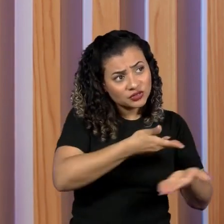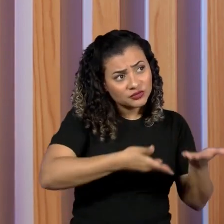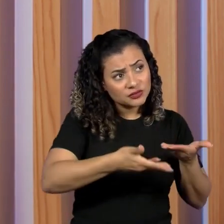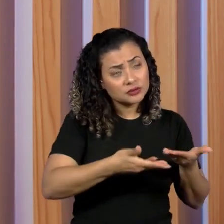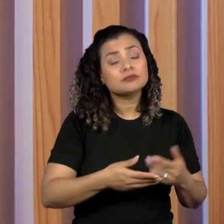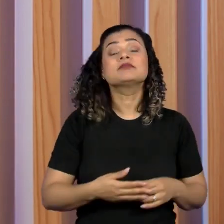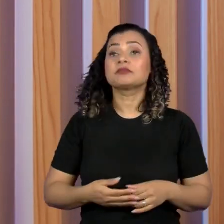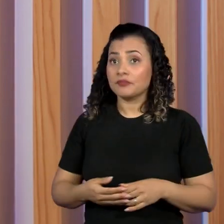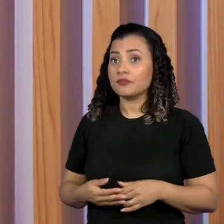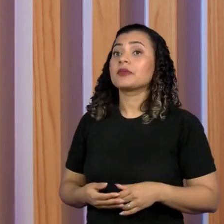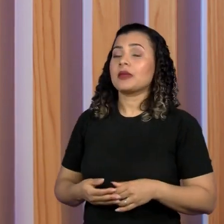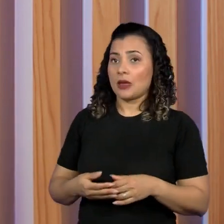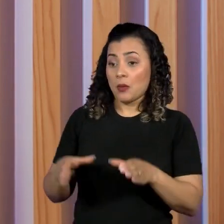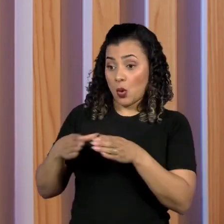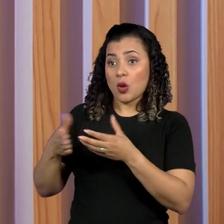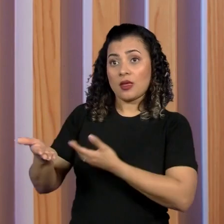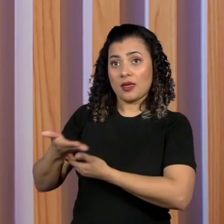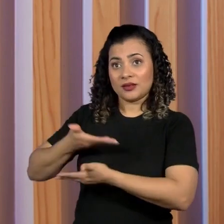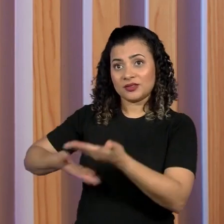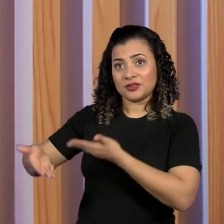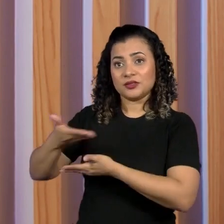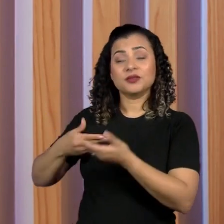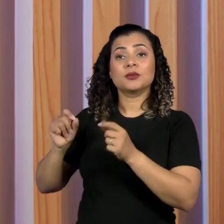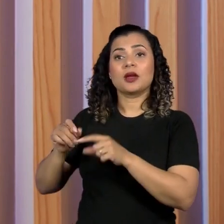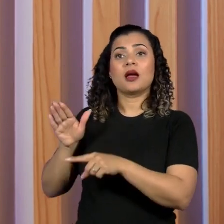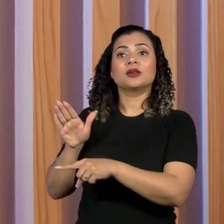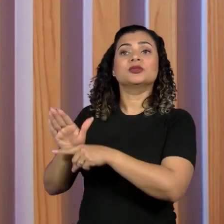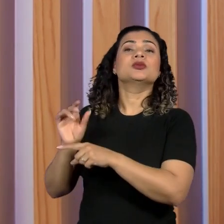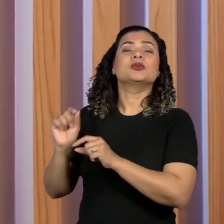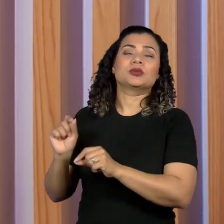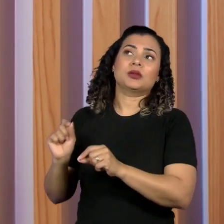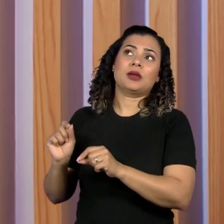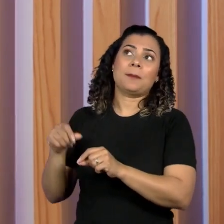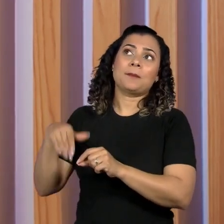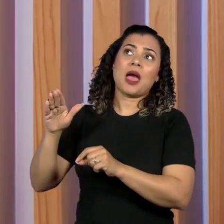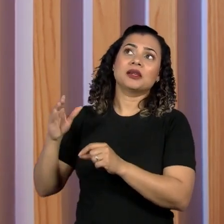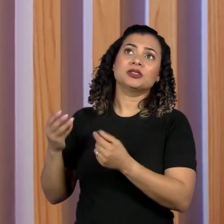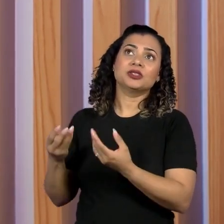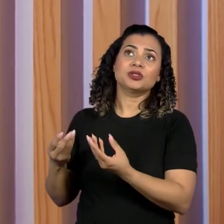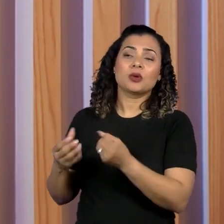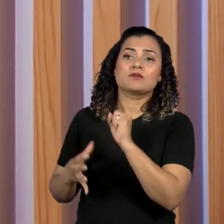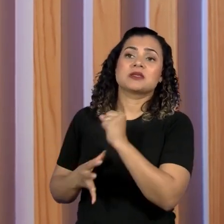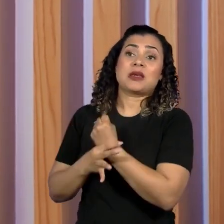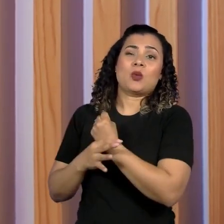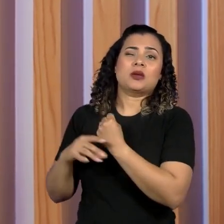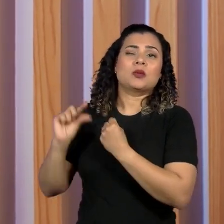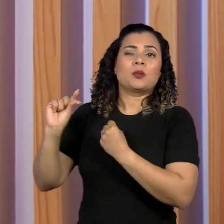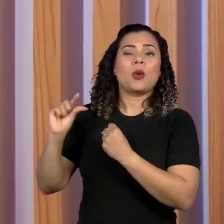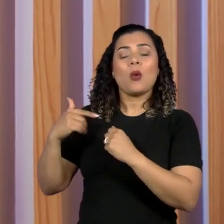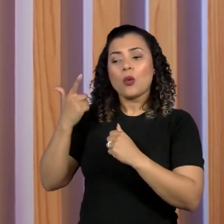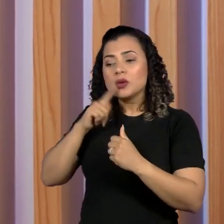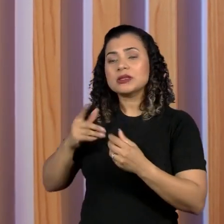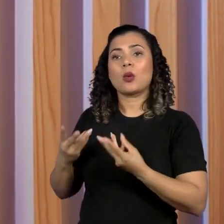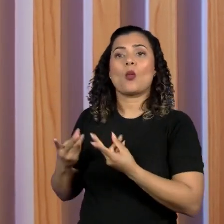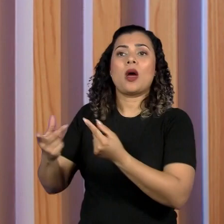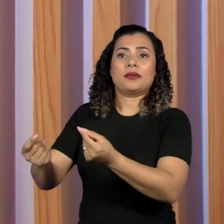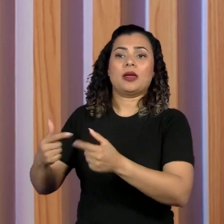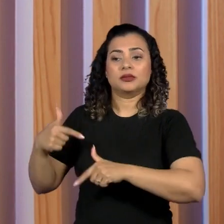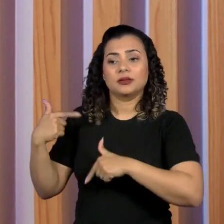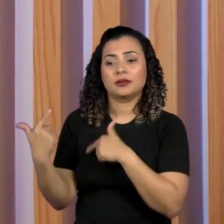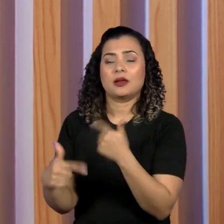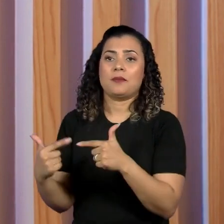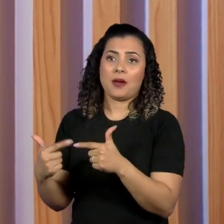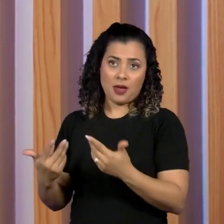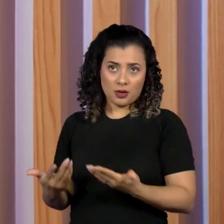tratamento igual das pessoas, então ele já traz um pouco mais de base para as pessoas poderem exercer as suas funções